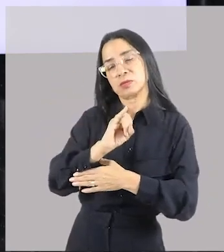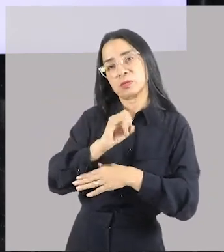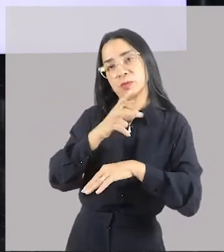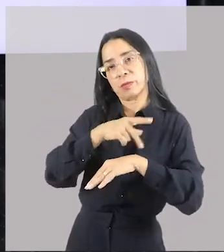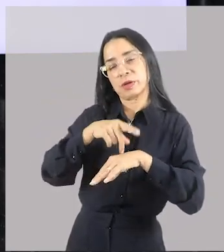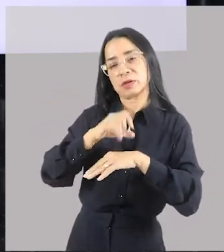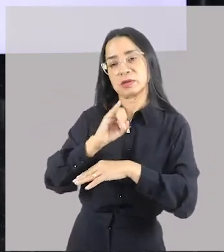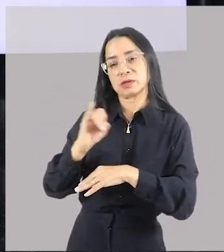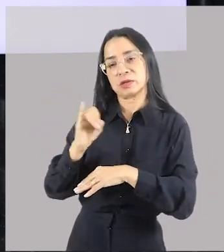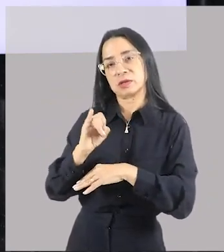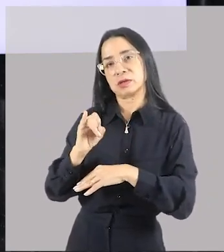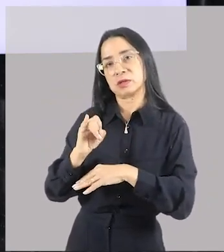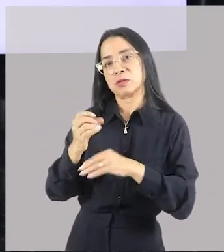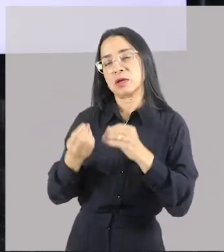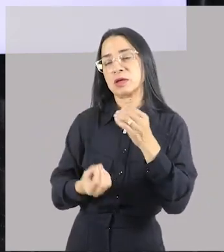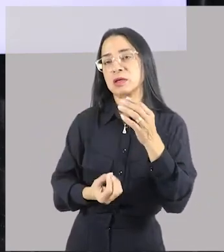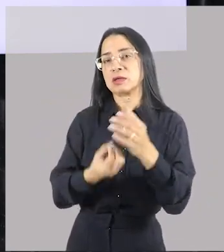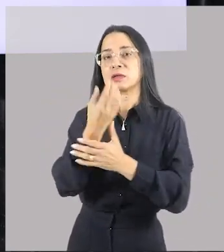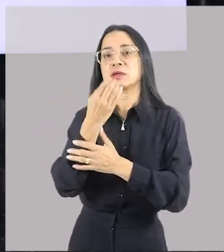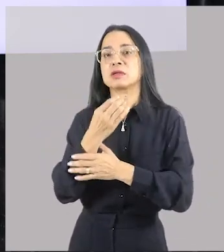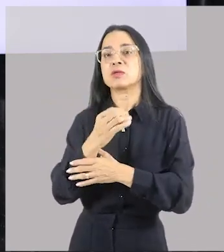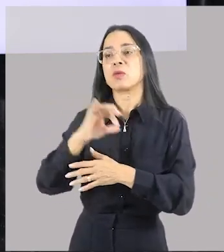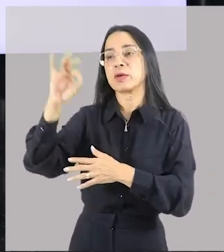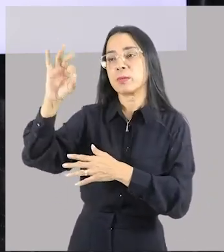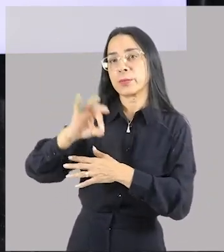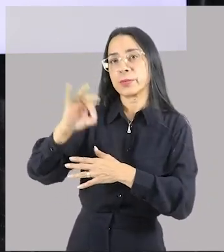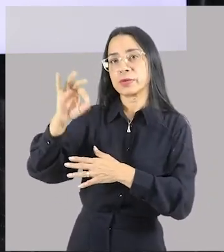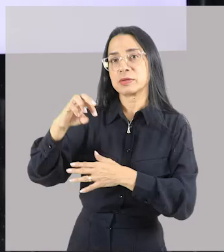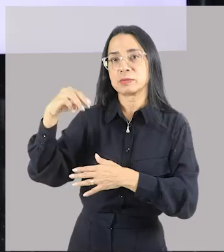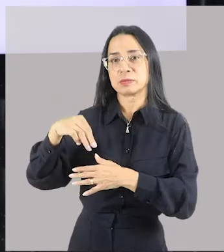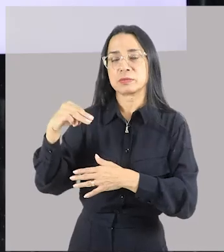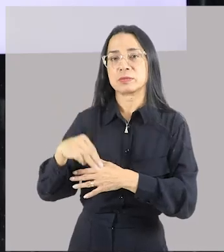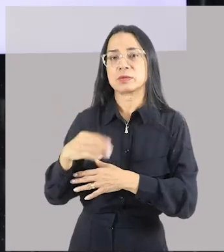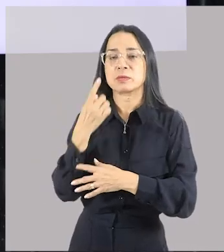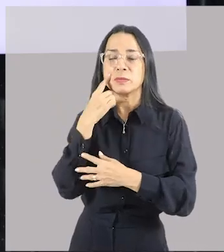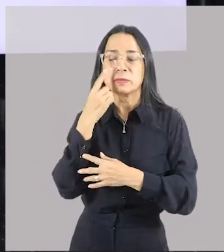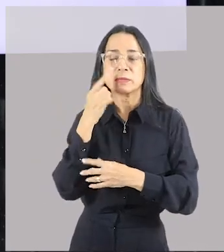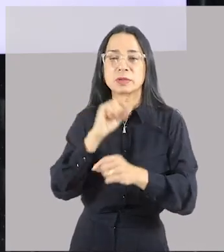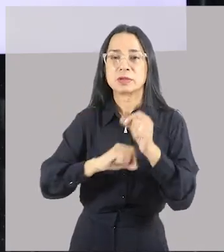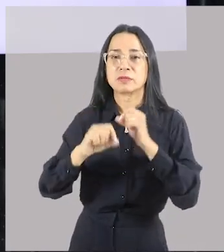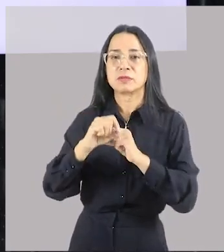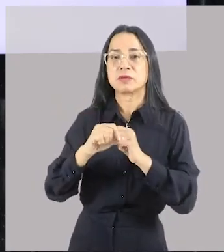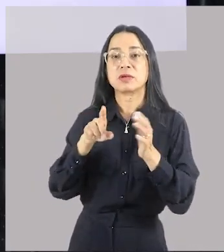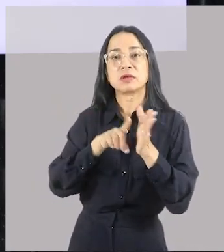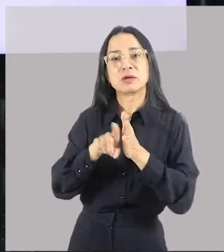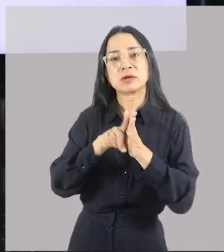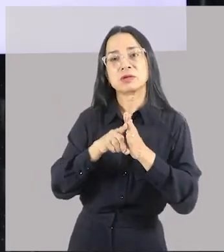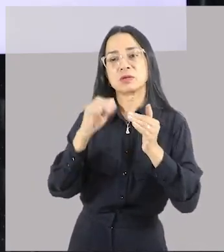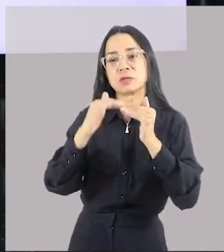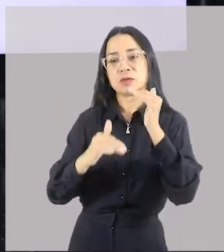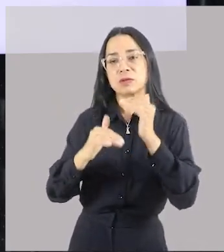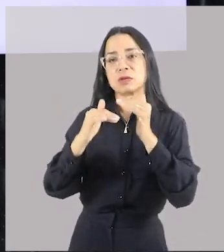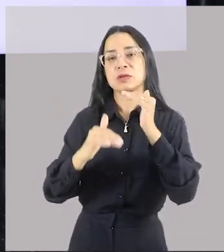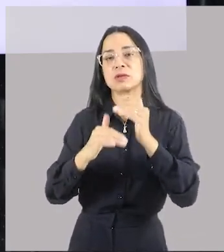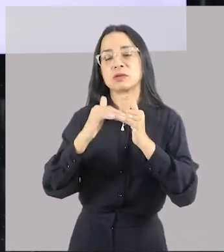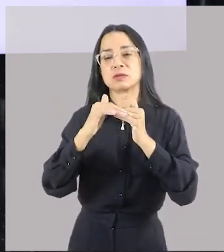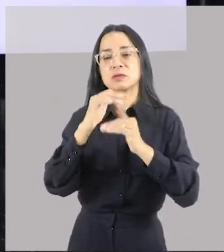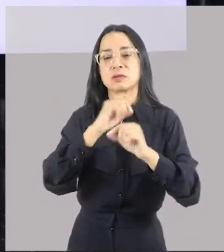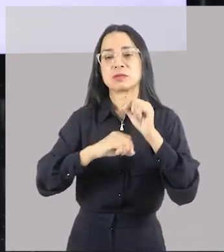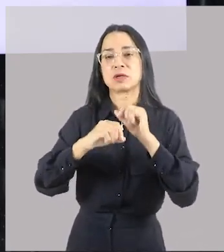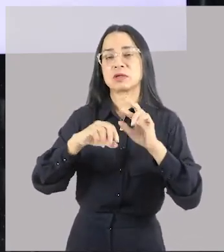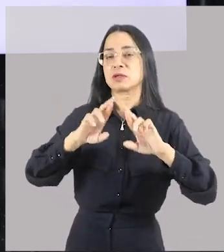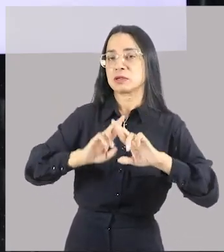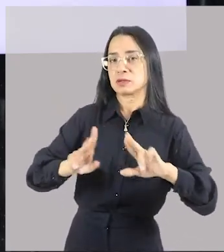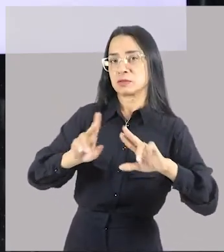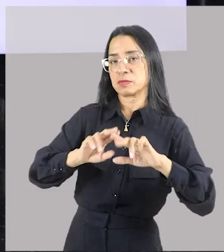para a gente poder avaliar essa questão da desigualdade nas diferentes sociedades, tá? Esse índice tem o sobrenome dele, é